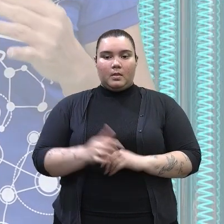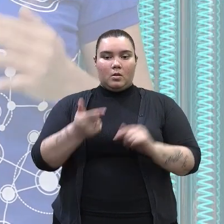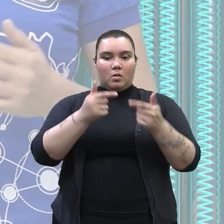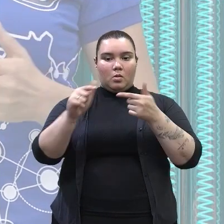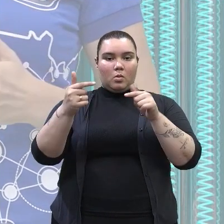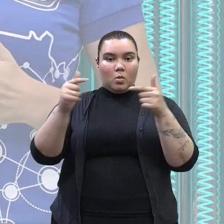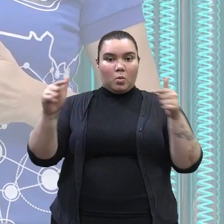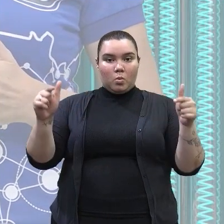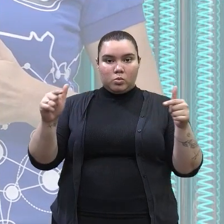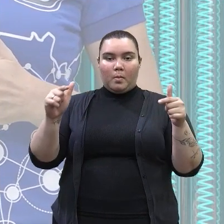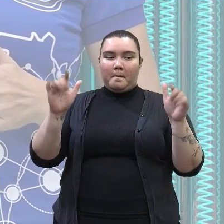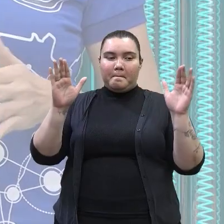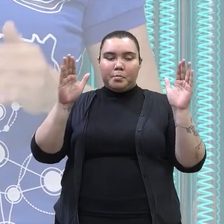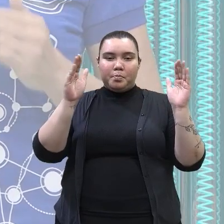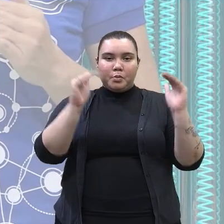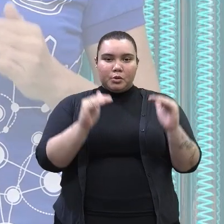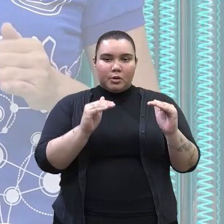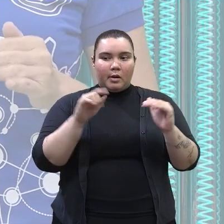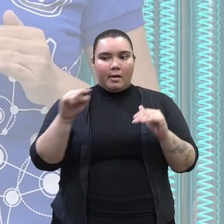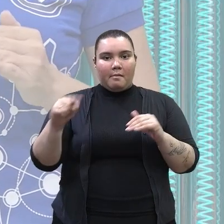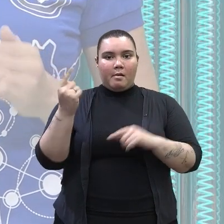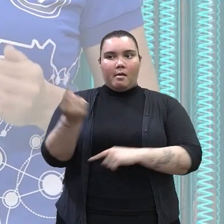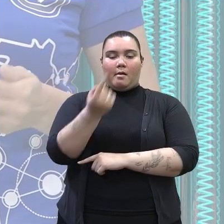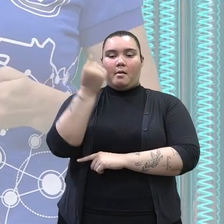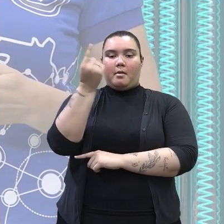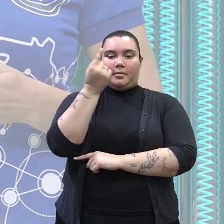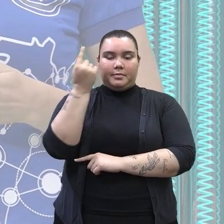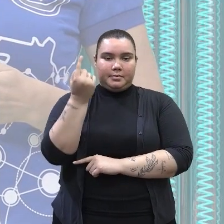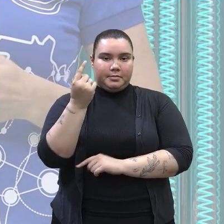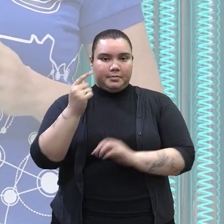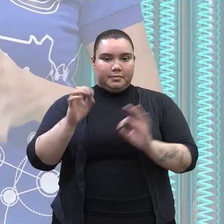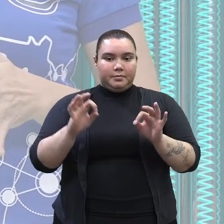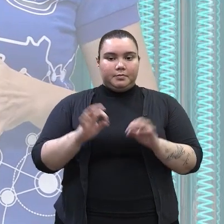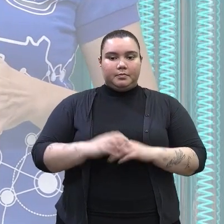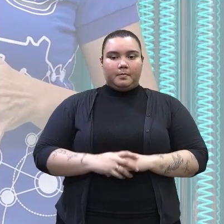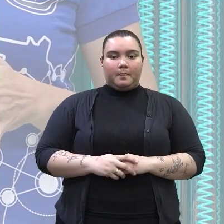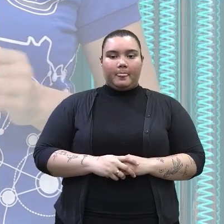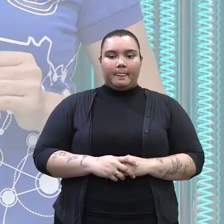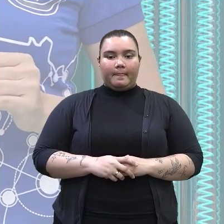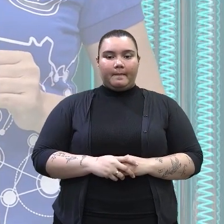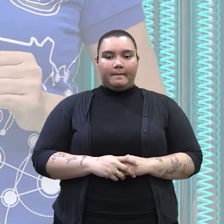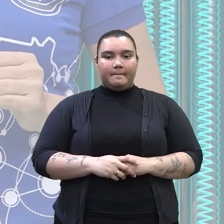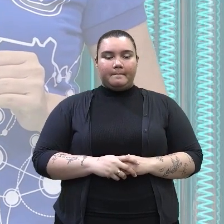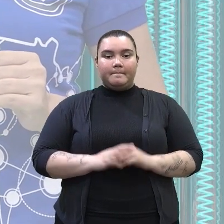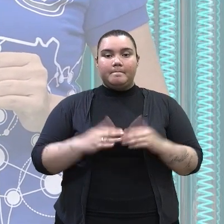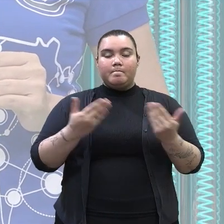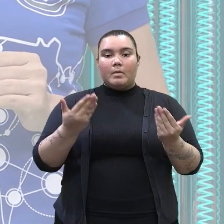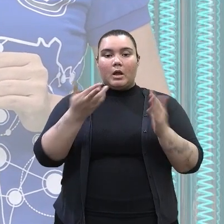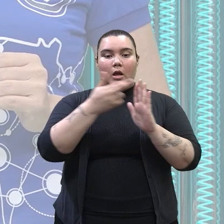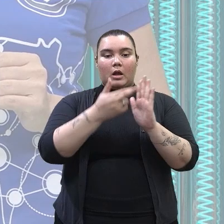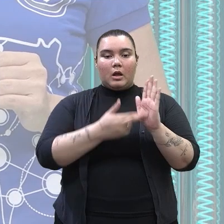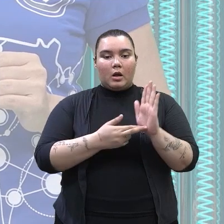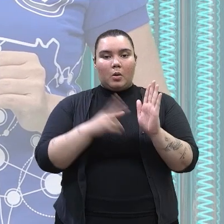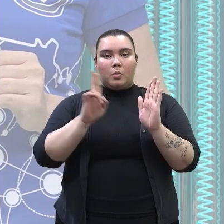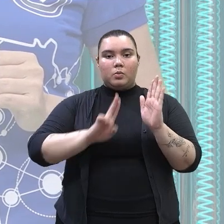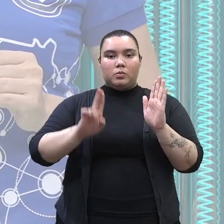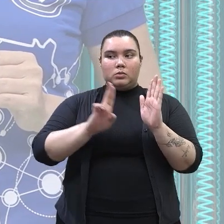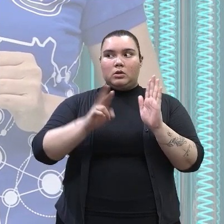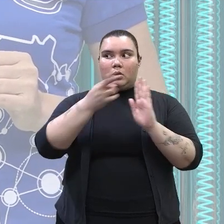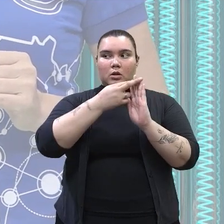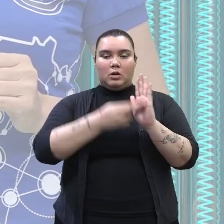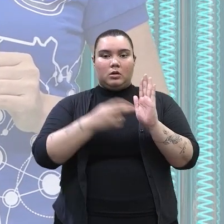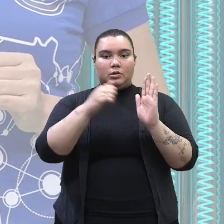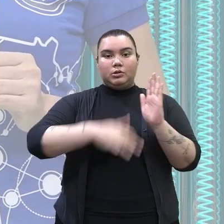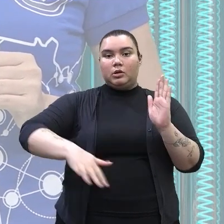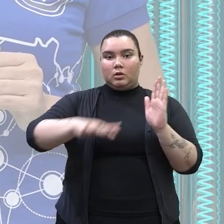outros novilhos que existem, segundo as medidas que foram feitas. Mas qual foi a regra que foi aplicada aqui? Regra geral, que eu só fiz